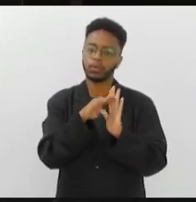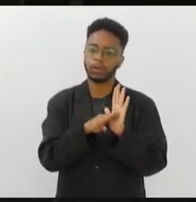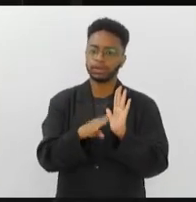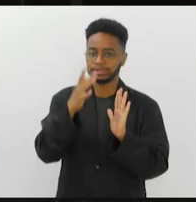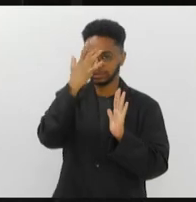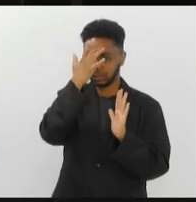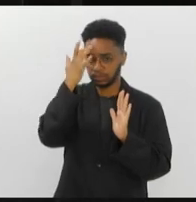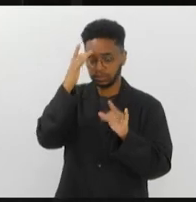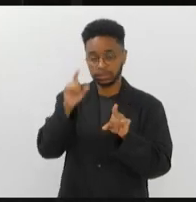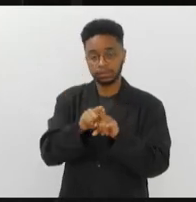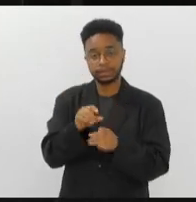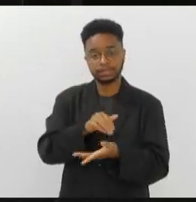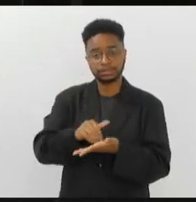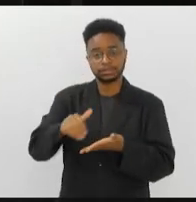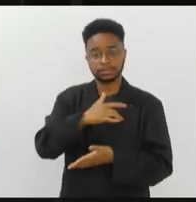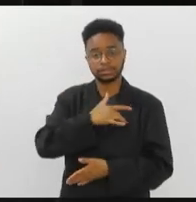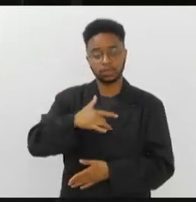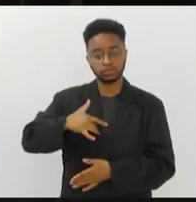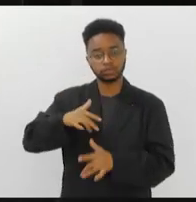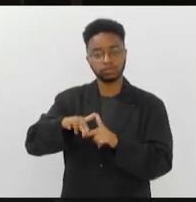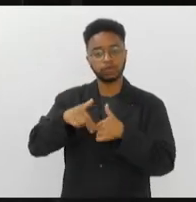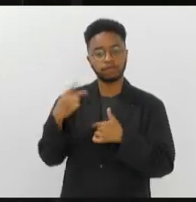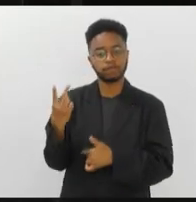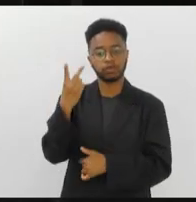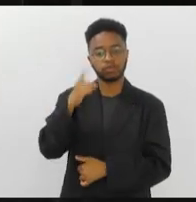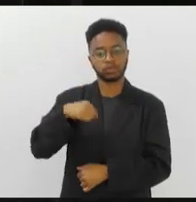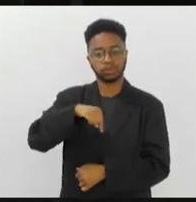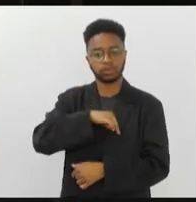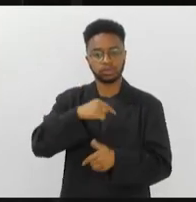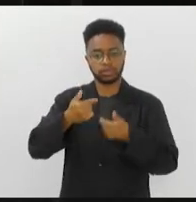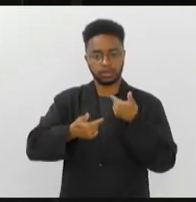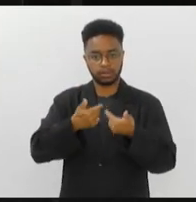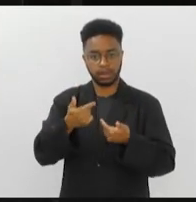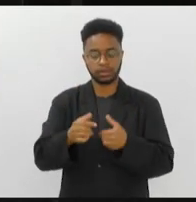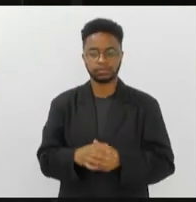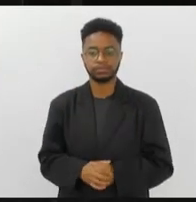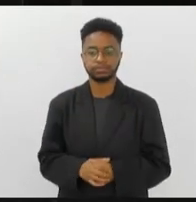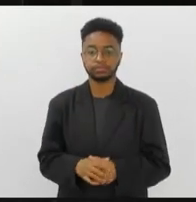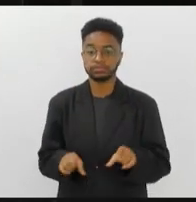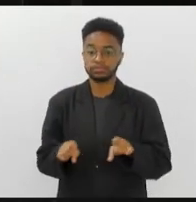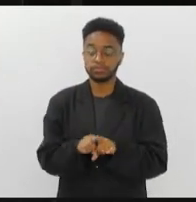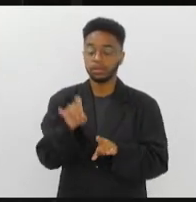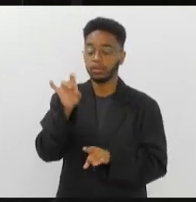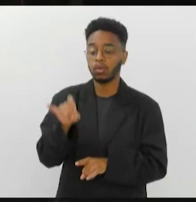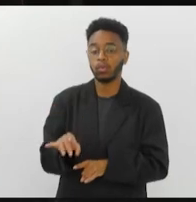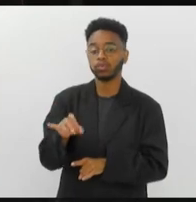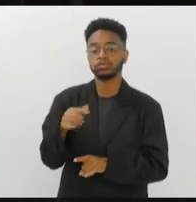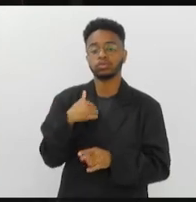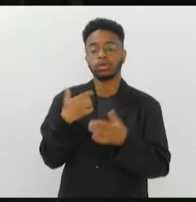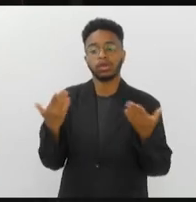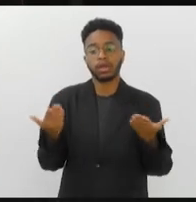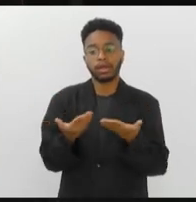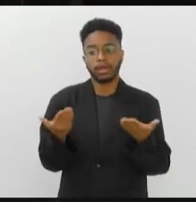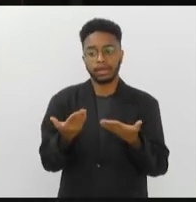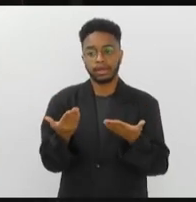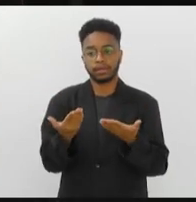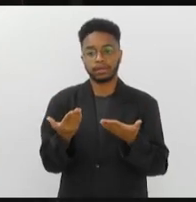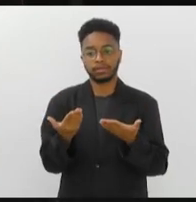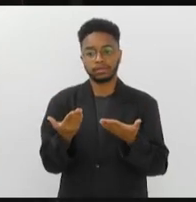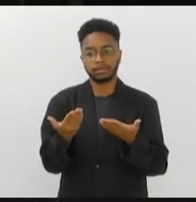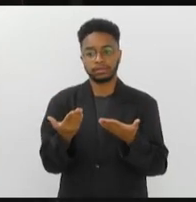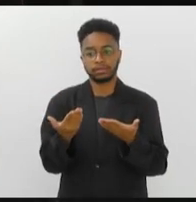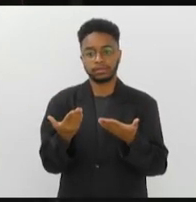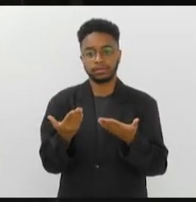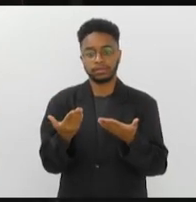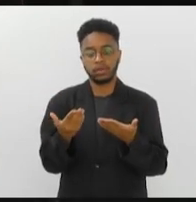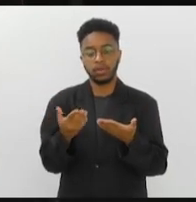mental e ao nosso secretário de saúde por valorizar esse trabalho. E, por fim, eu agradeço a razão